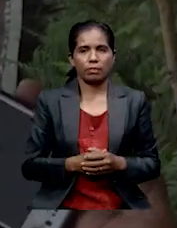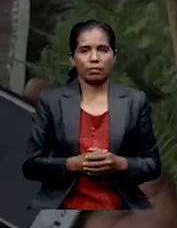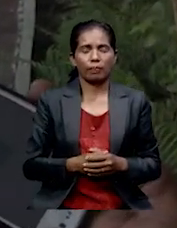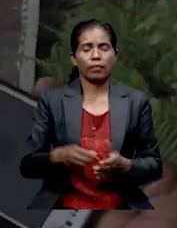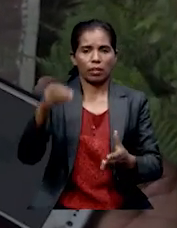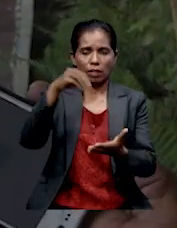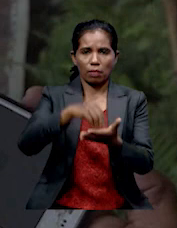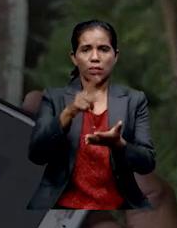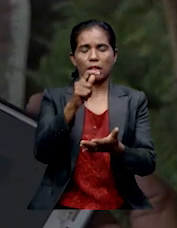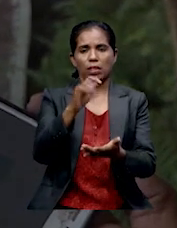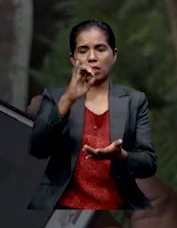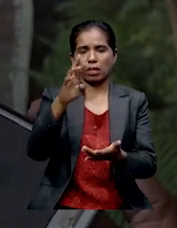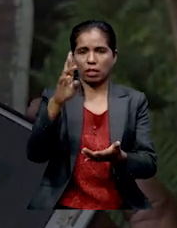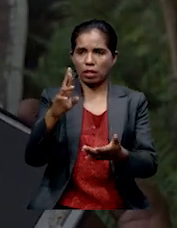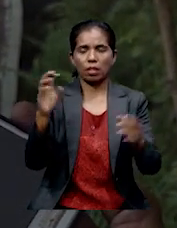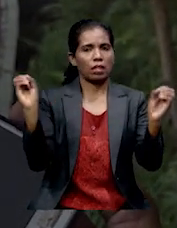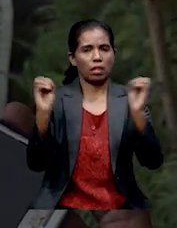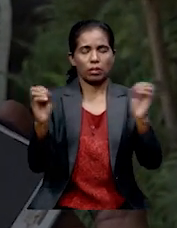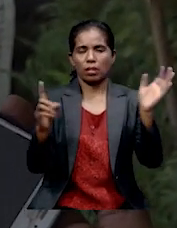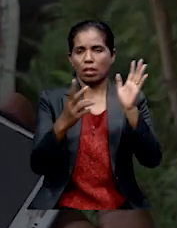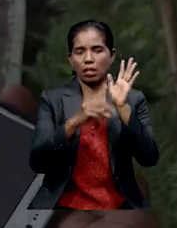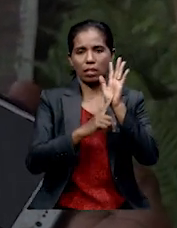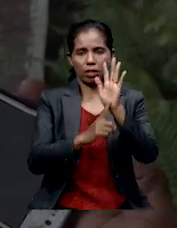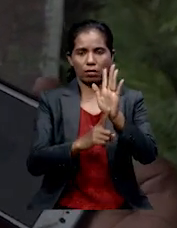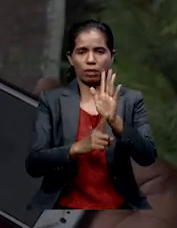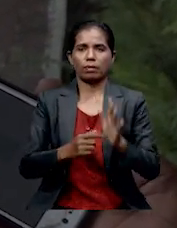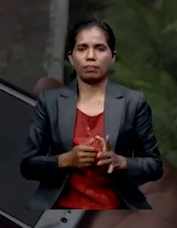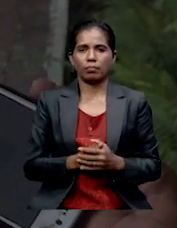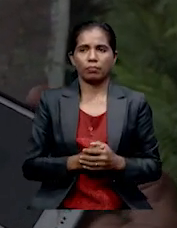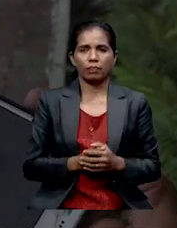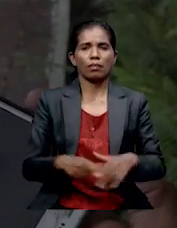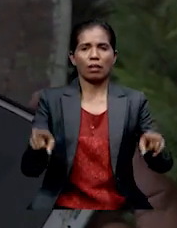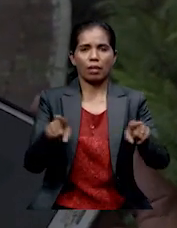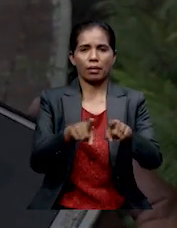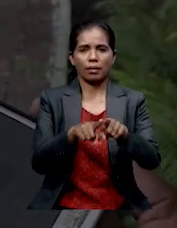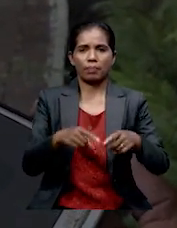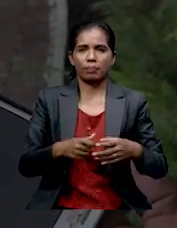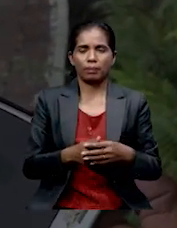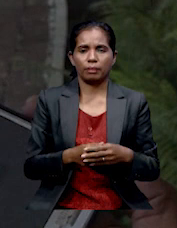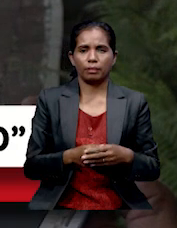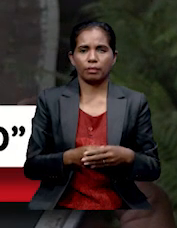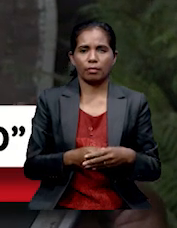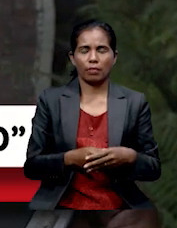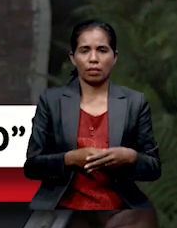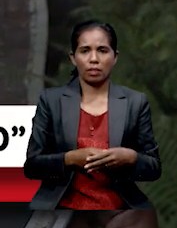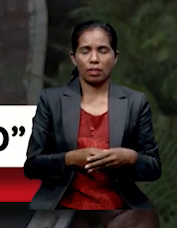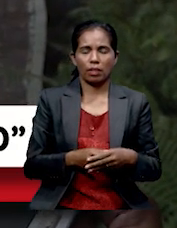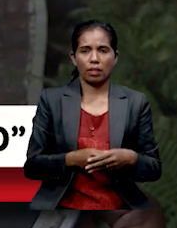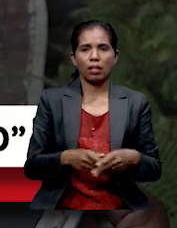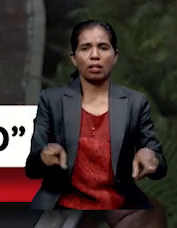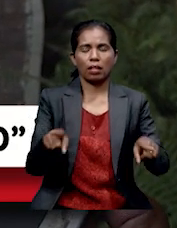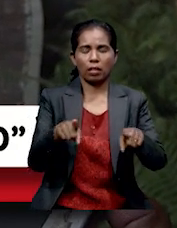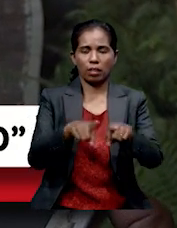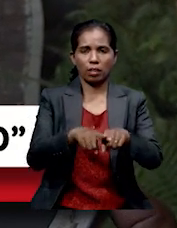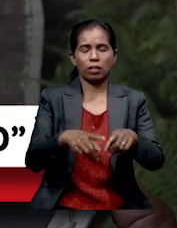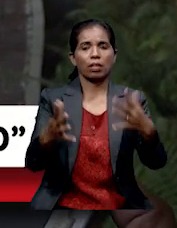Tamone tir laos diretamente babe alesam prisão preventiva, maybe